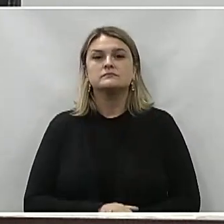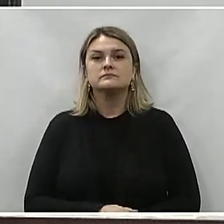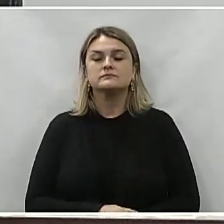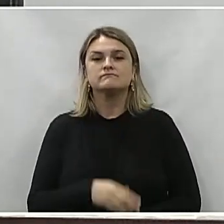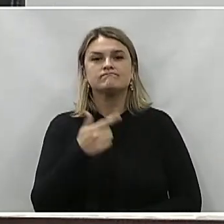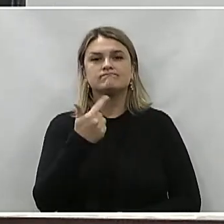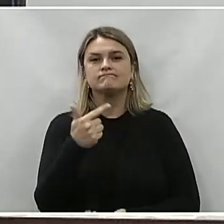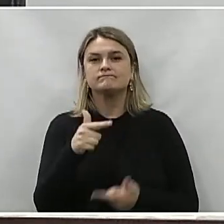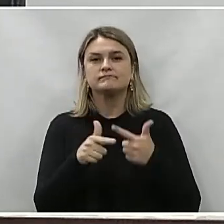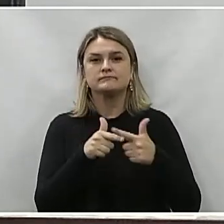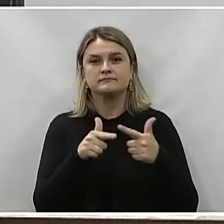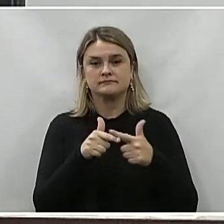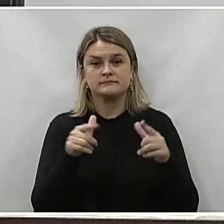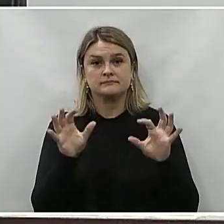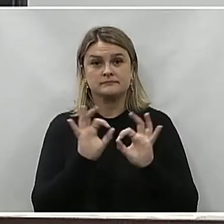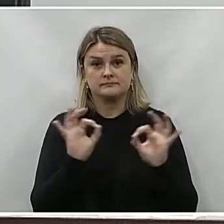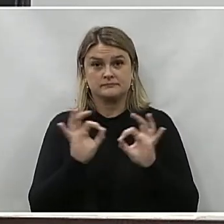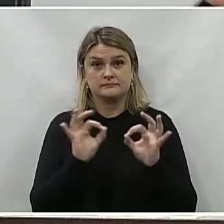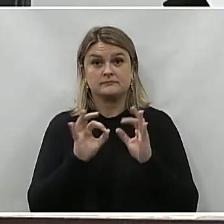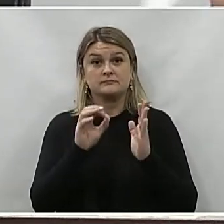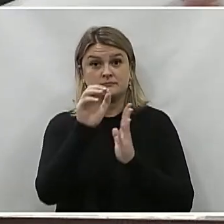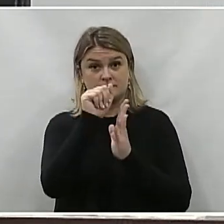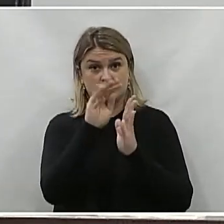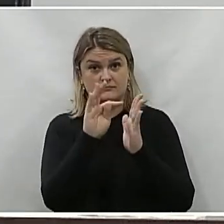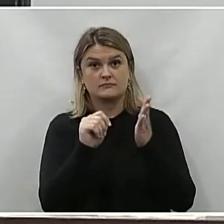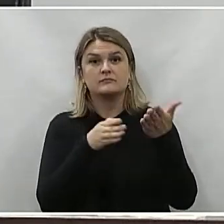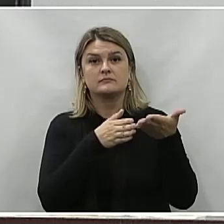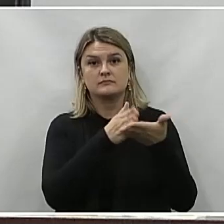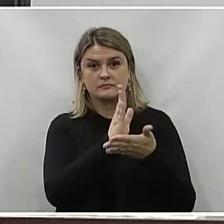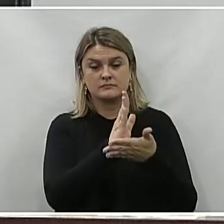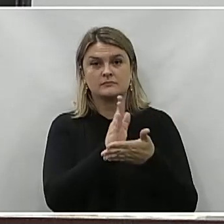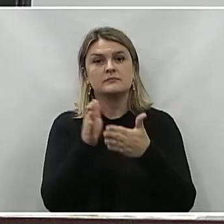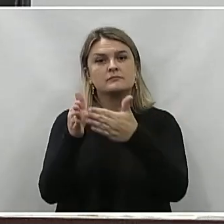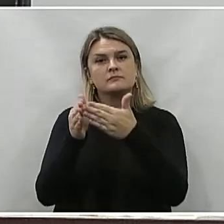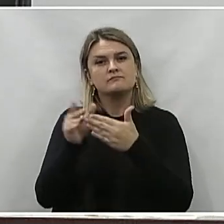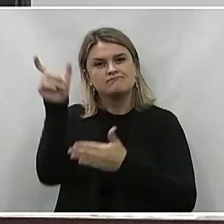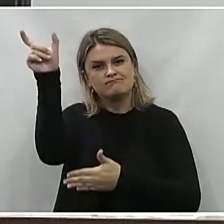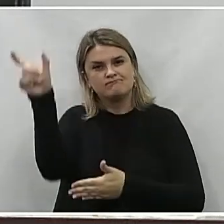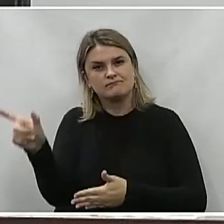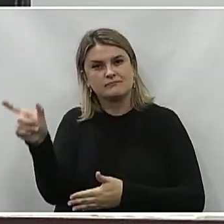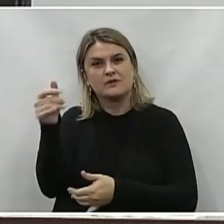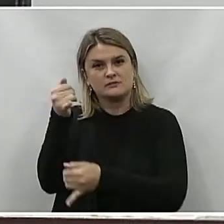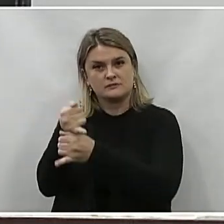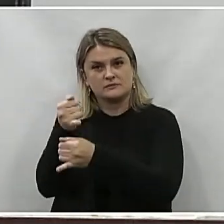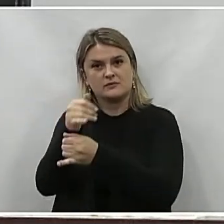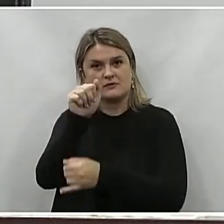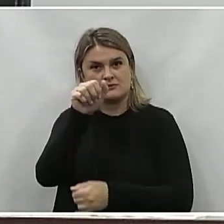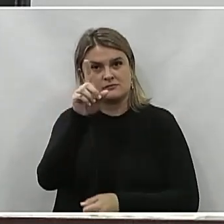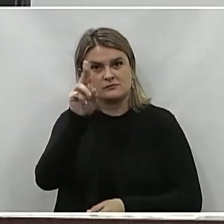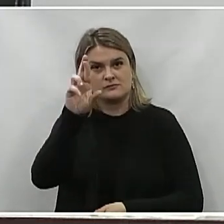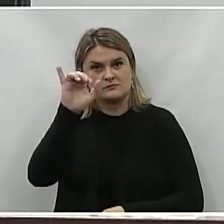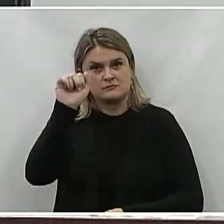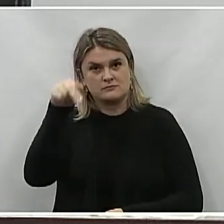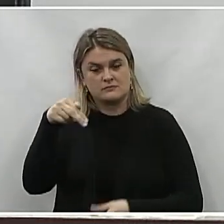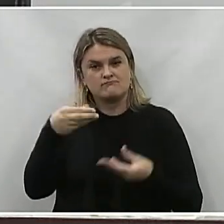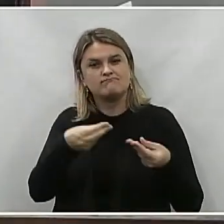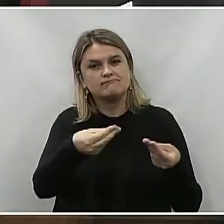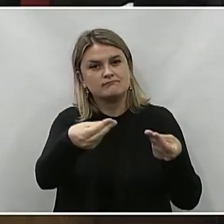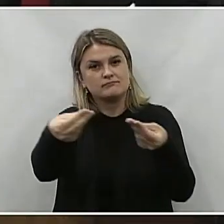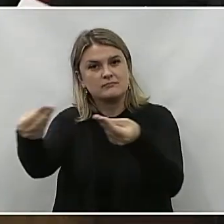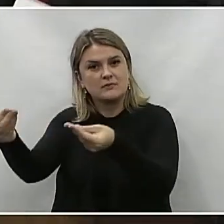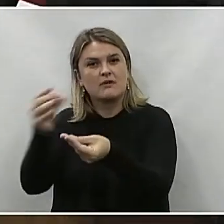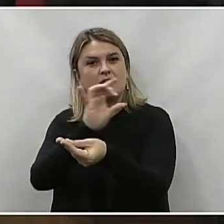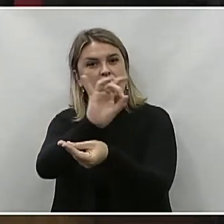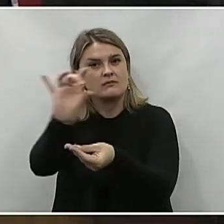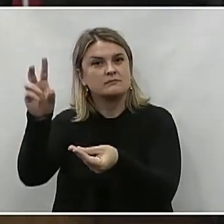Não havendo retificação ou impugnação A mesma está aprovada Solicito ao senhor Adrian para que apanhe as